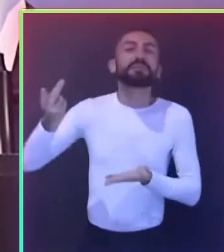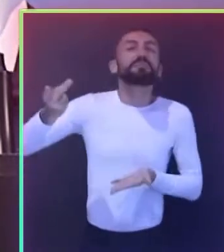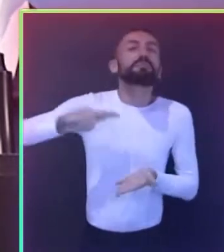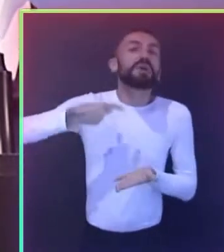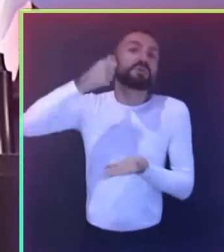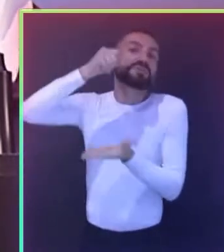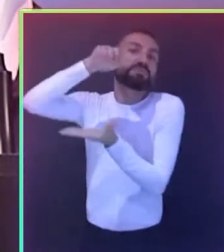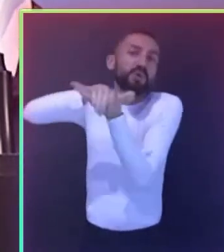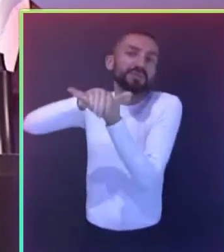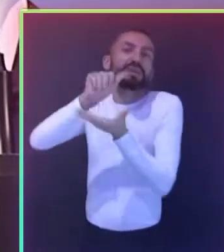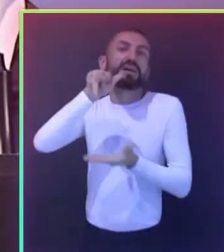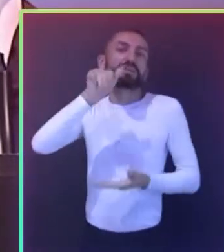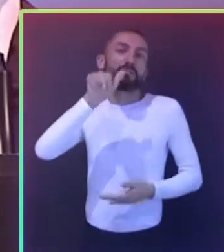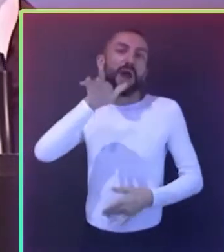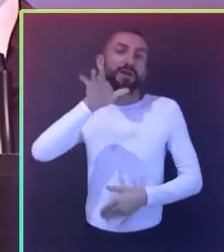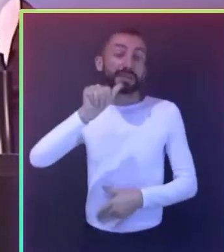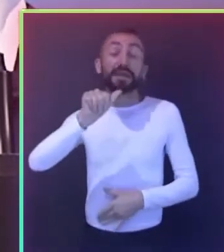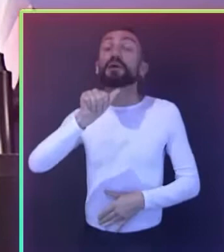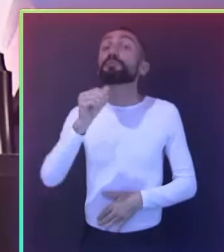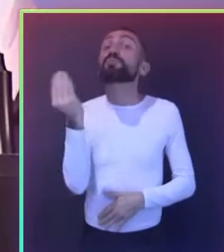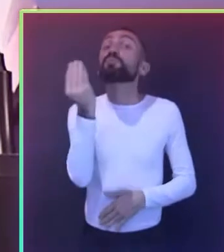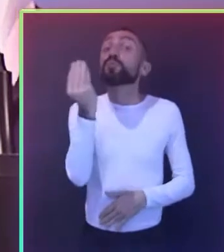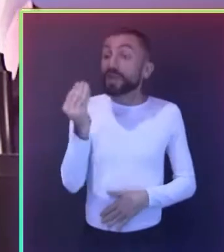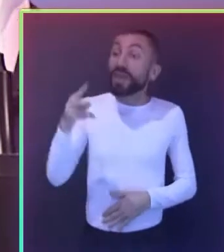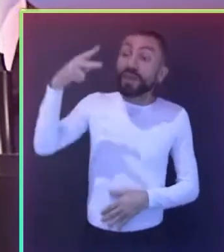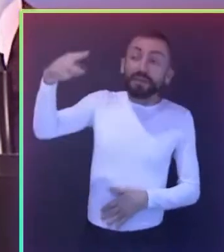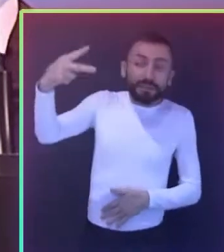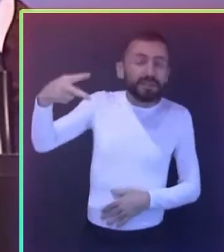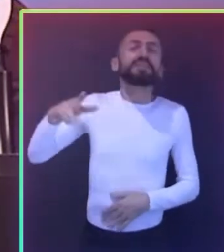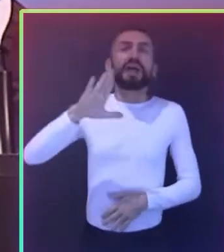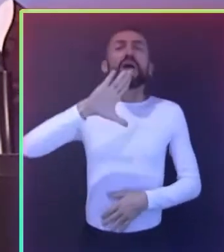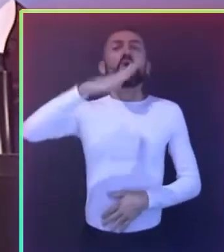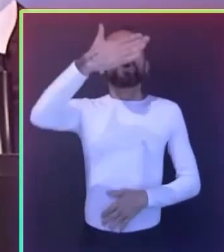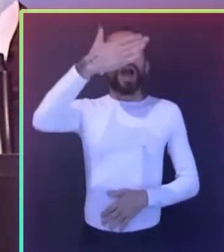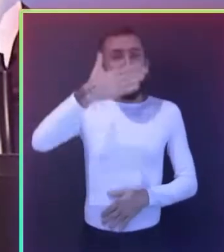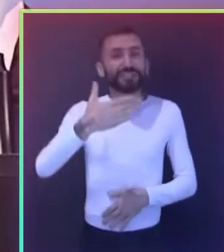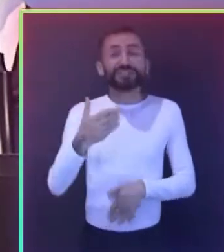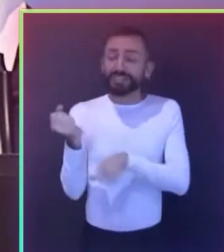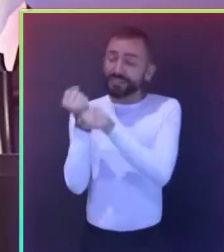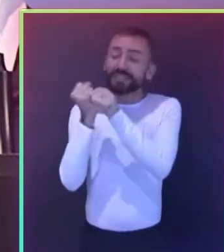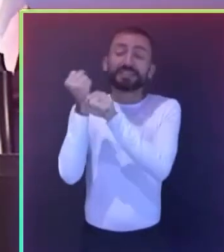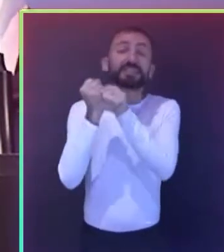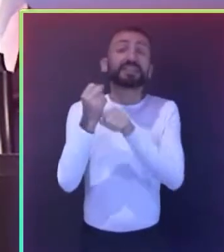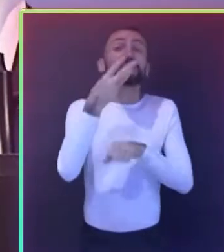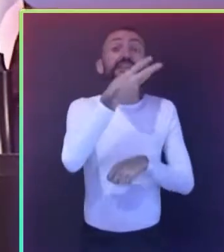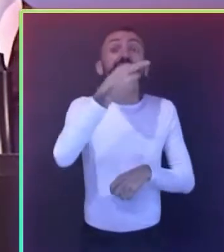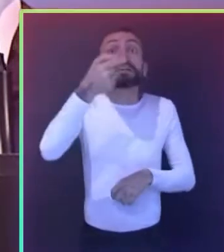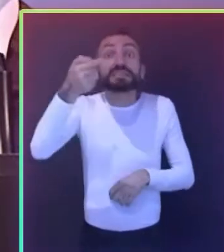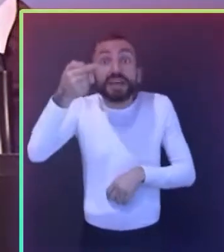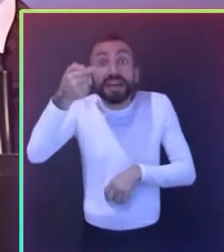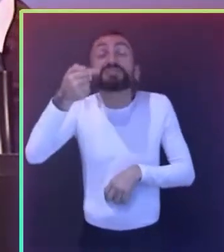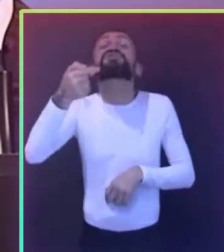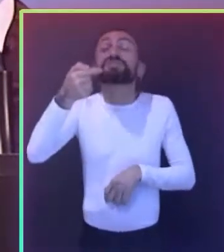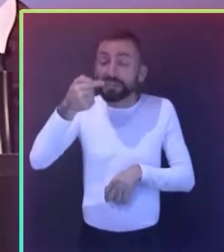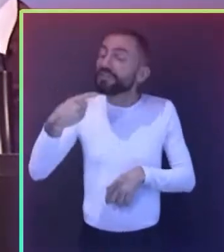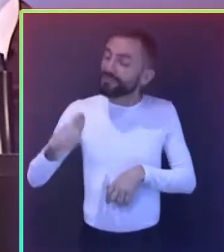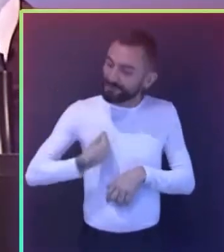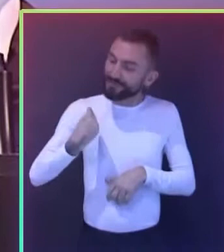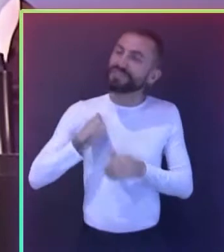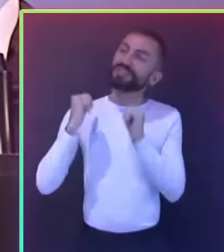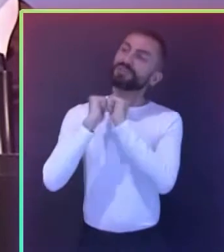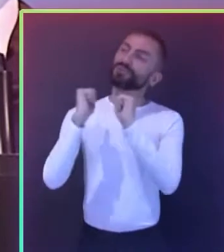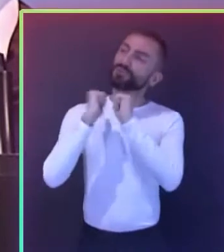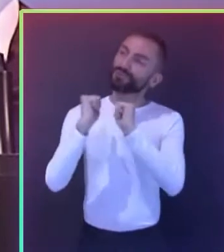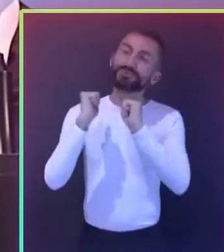Ana Maria por ter tido a coragem de compartilhar comigo nos últimos 37 anos aventura da